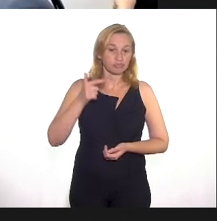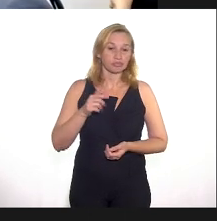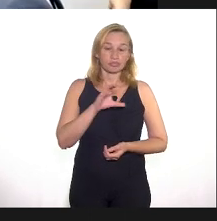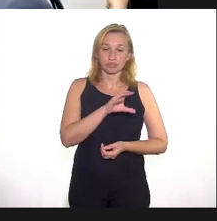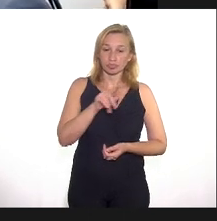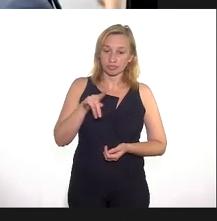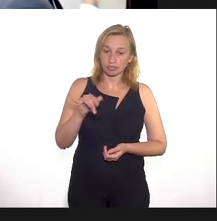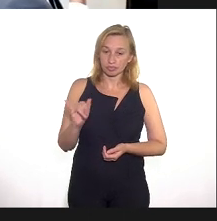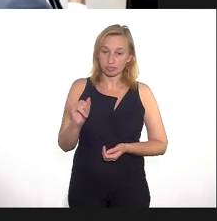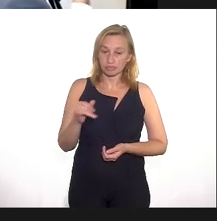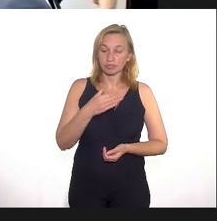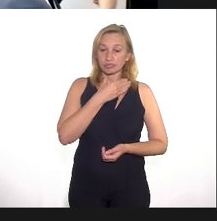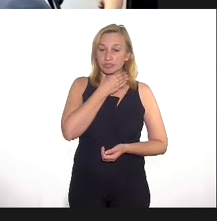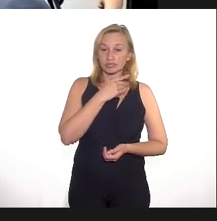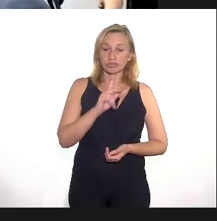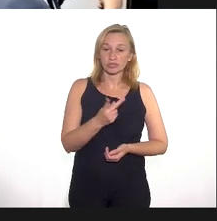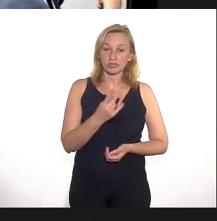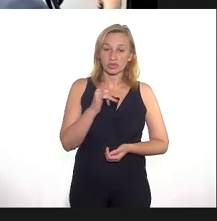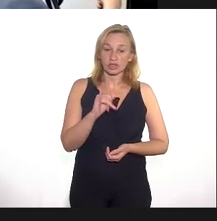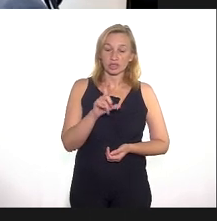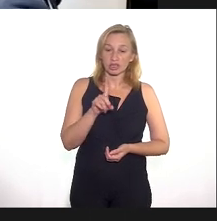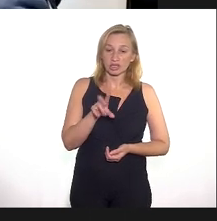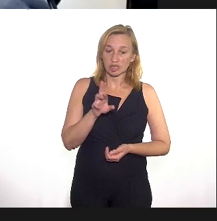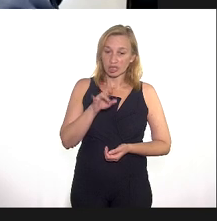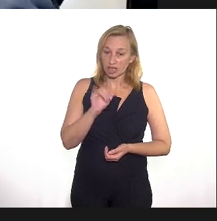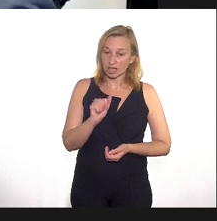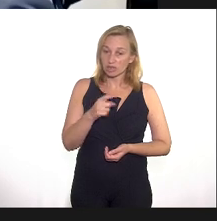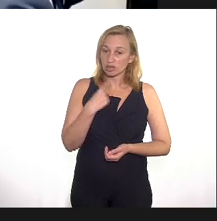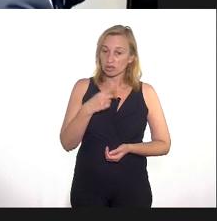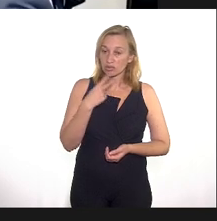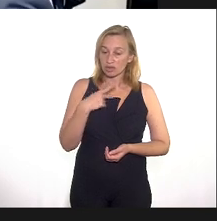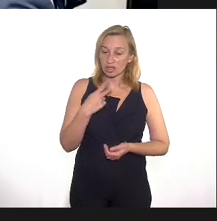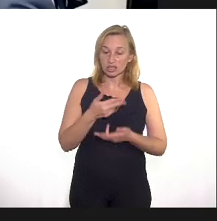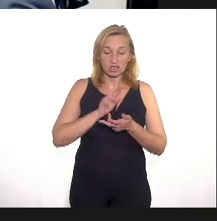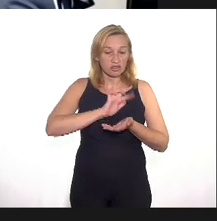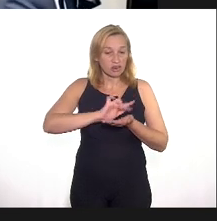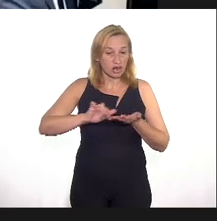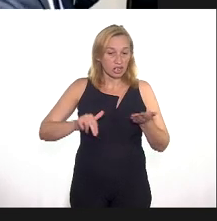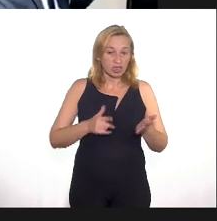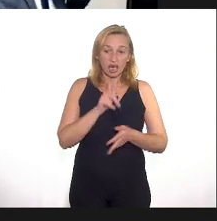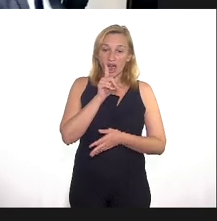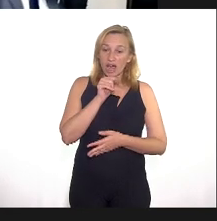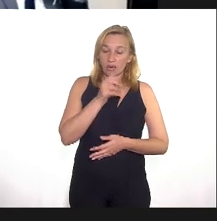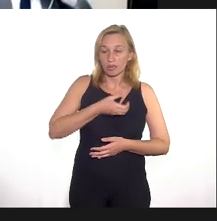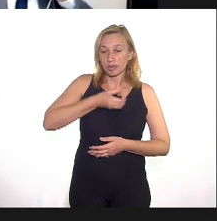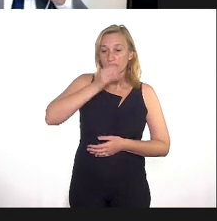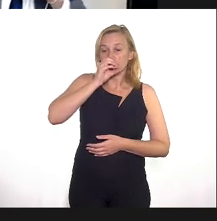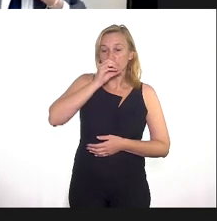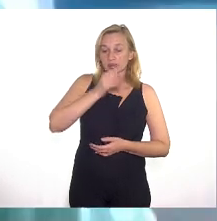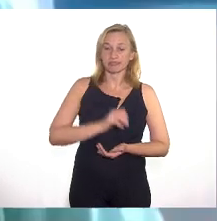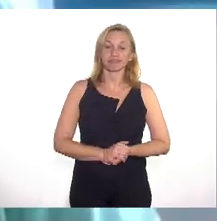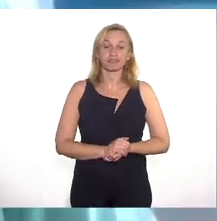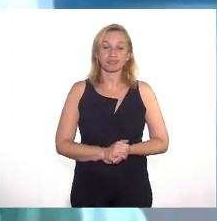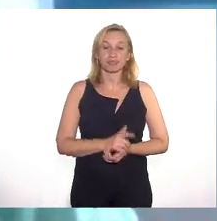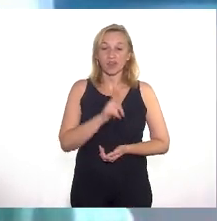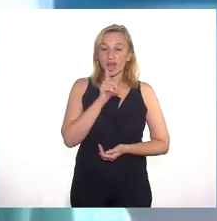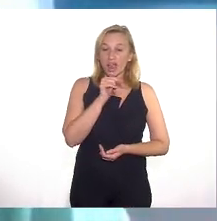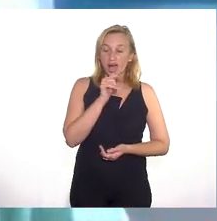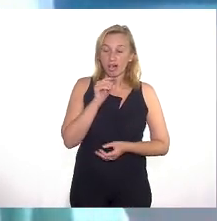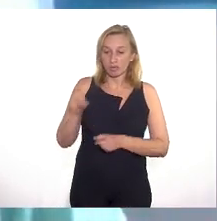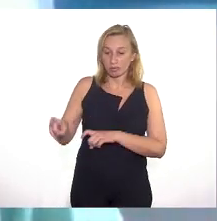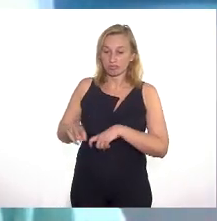CPI da crise hídrica. Então, a gente está falando de várias coisas. A gente está falando de água para beber, de água para